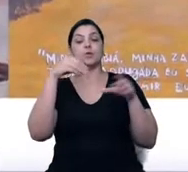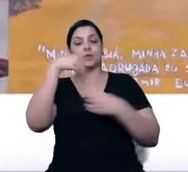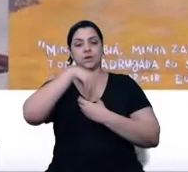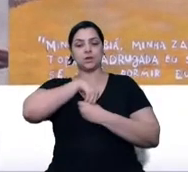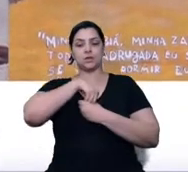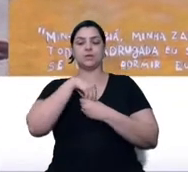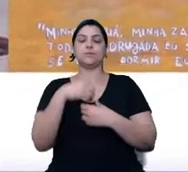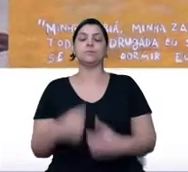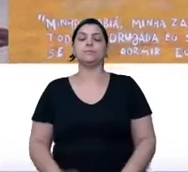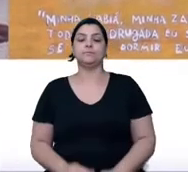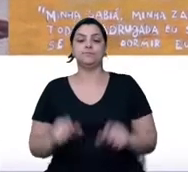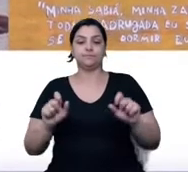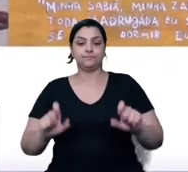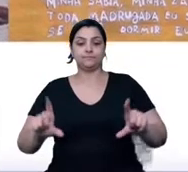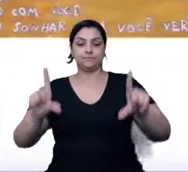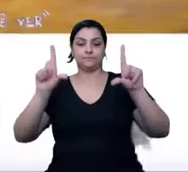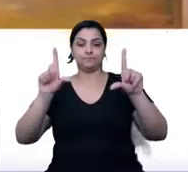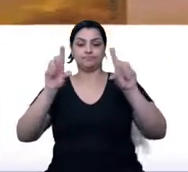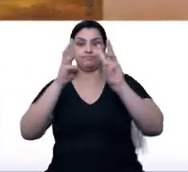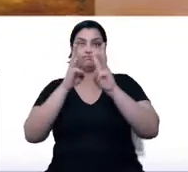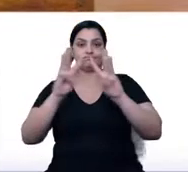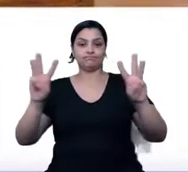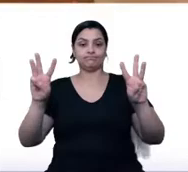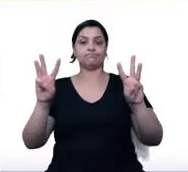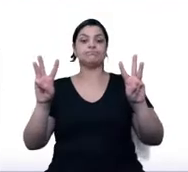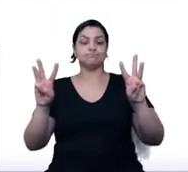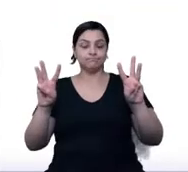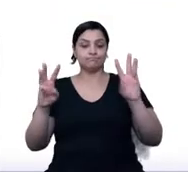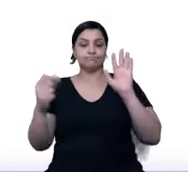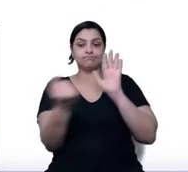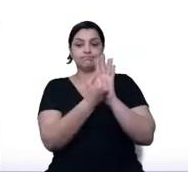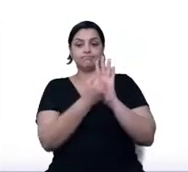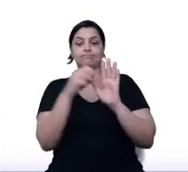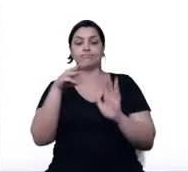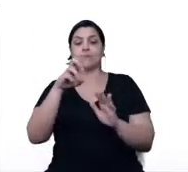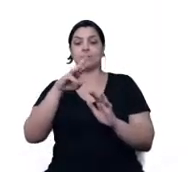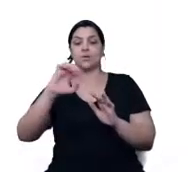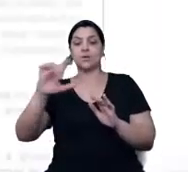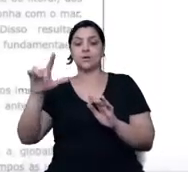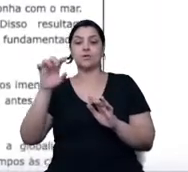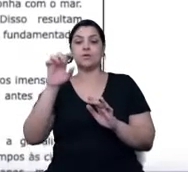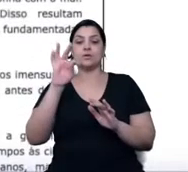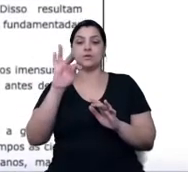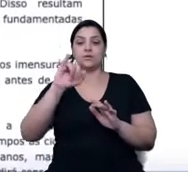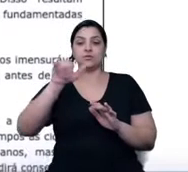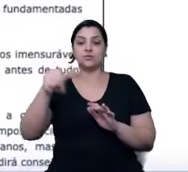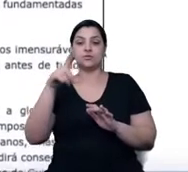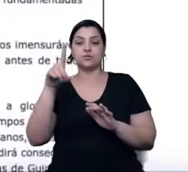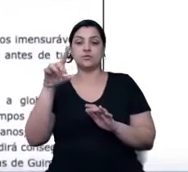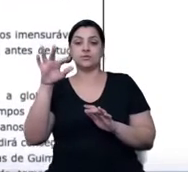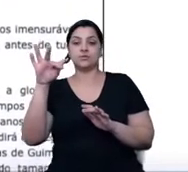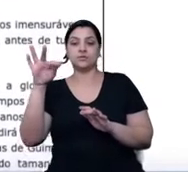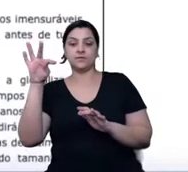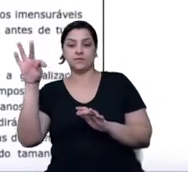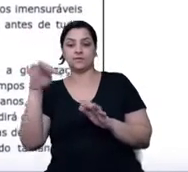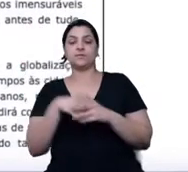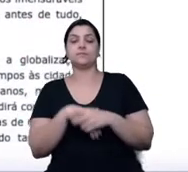Página de sítio eletrônico. Acima, logomarca Memorial TJDFT e menu de navegação.